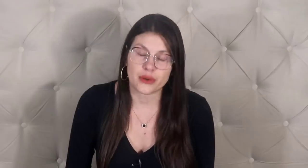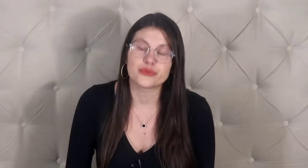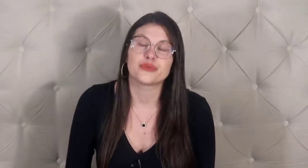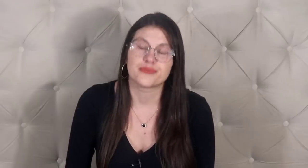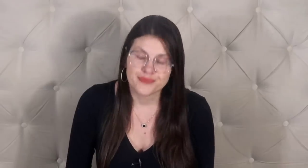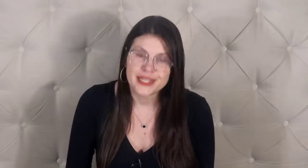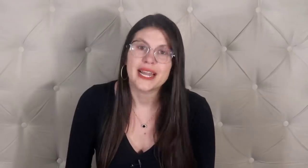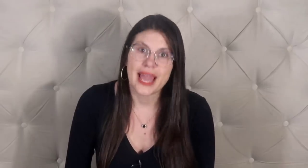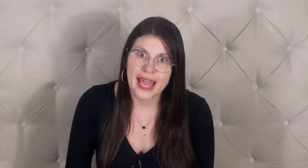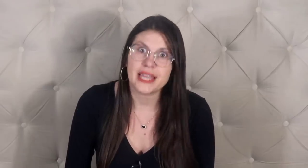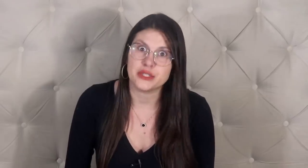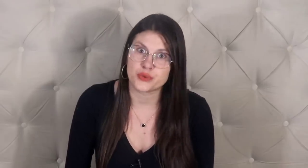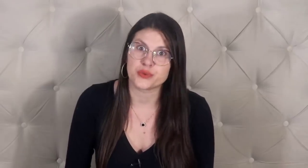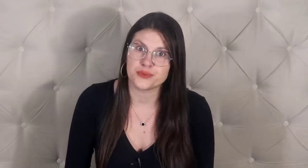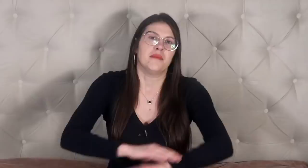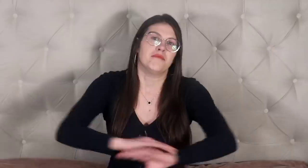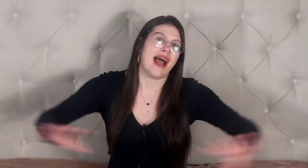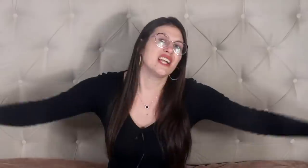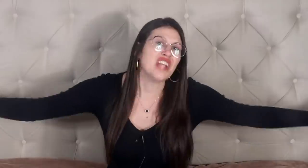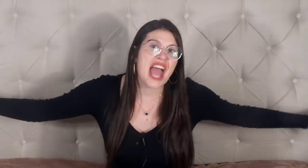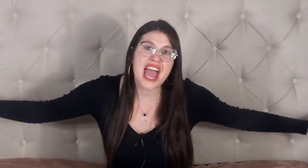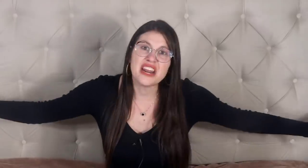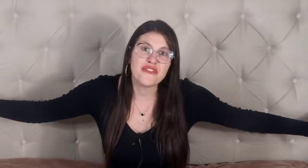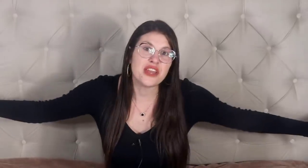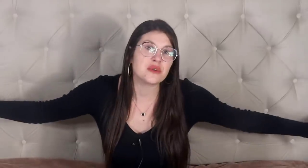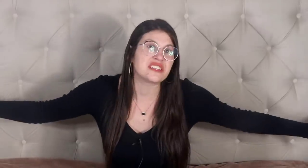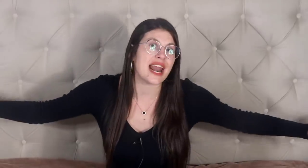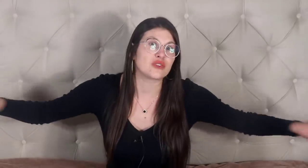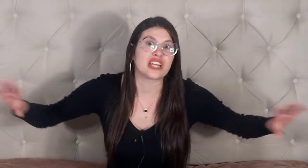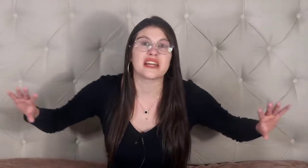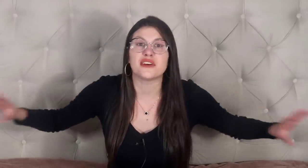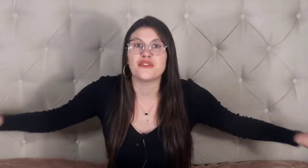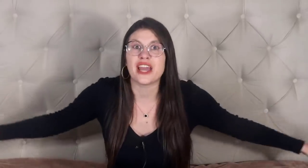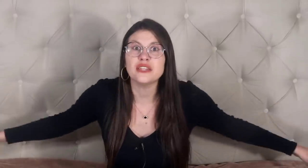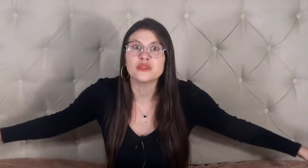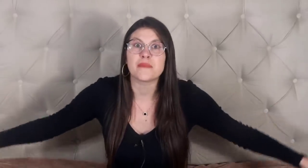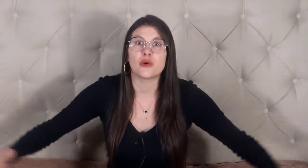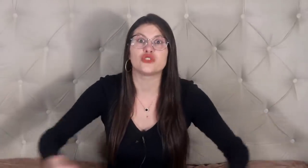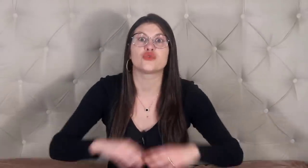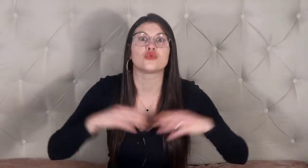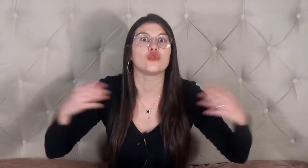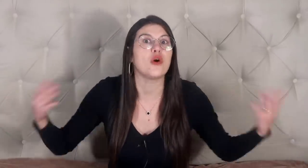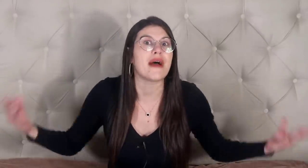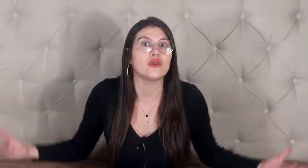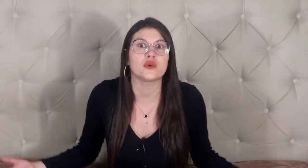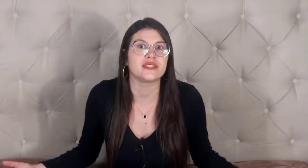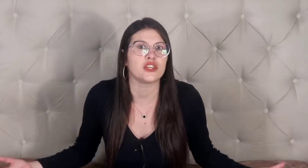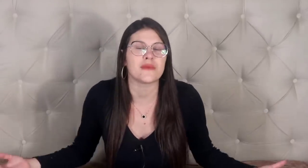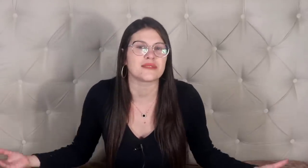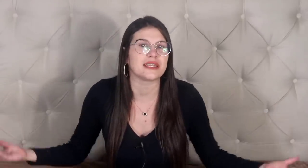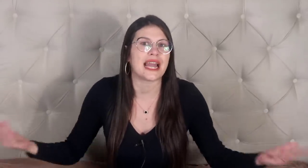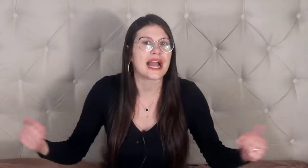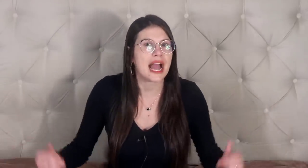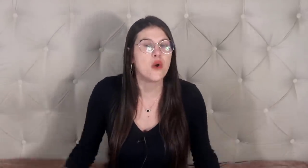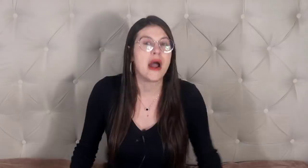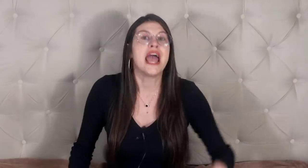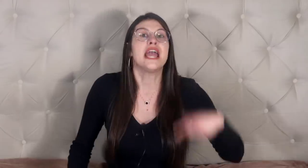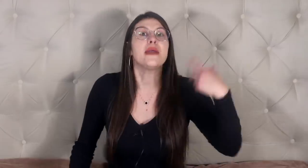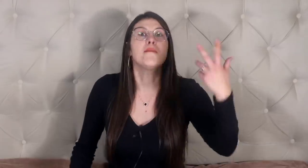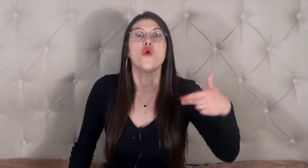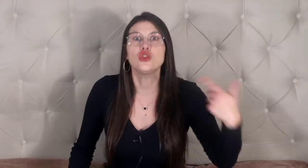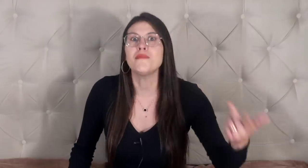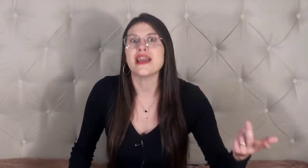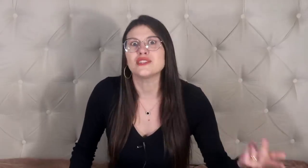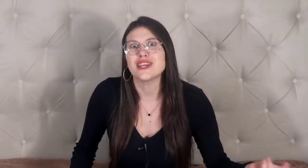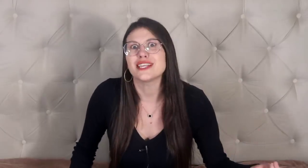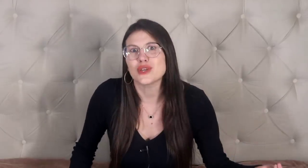deputado Fausto. É isso. Mas já era, filho. O estrago já estava feito. Depois disso tudo, Omar não conseguiu mais manter a calma